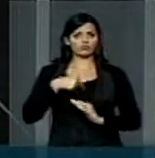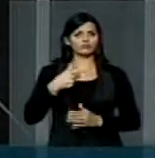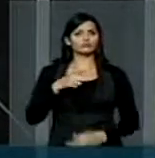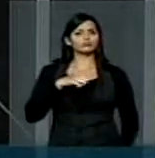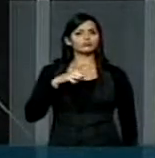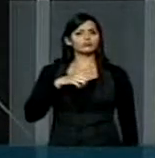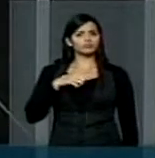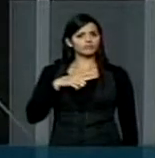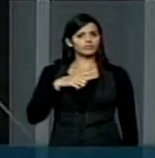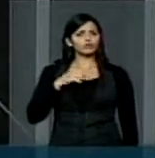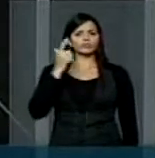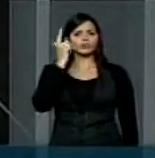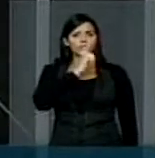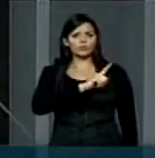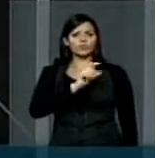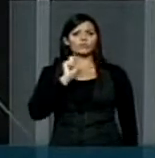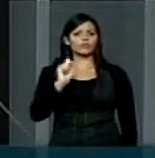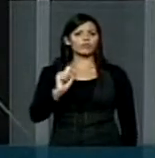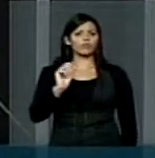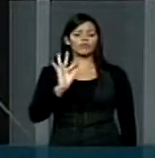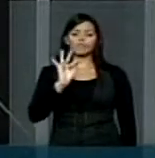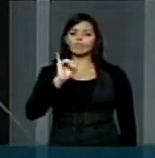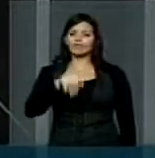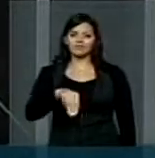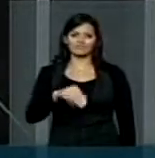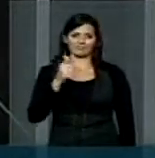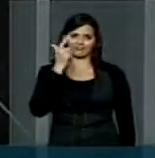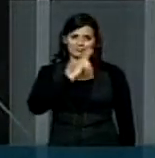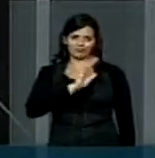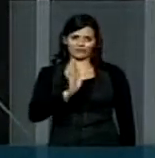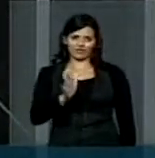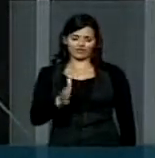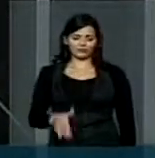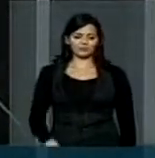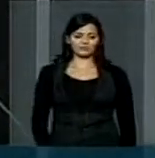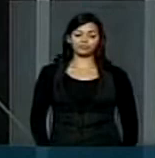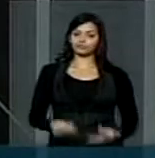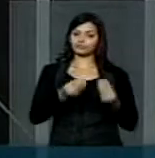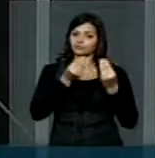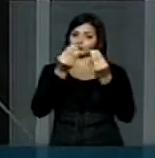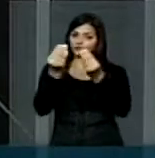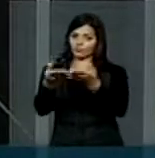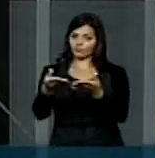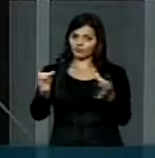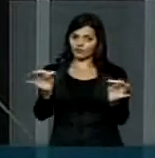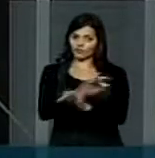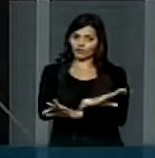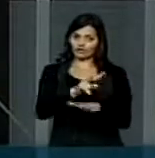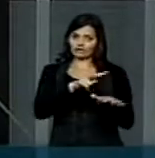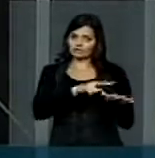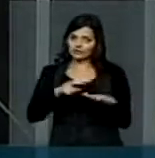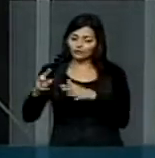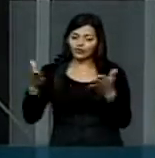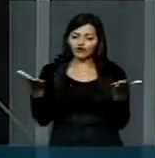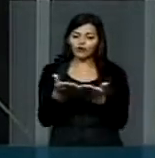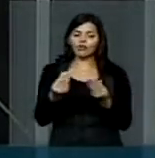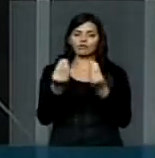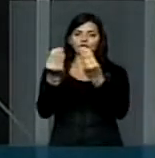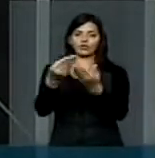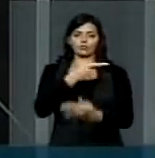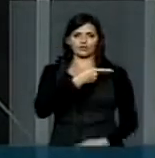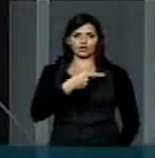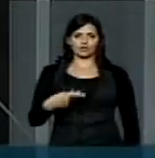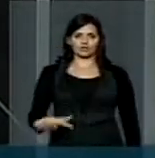chegou finalmente ao seu desfecho e foi entregue nesta semana ao